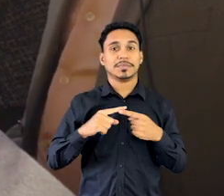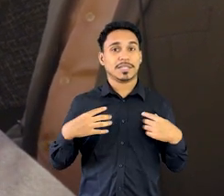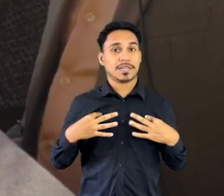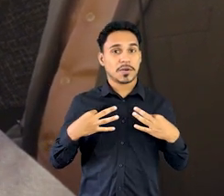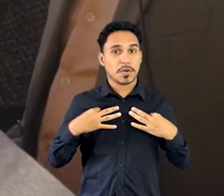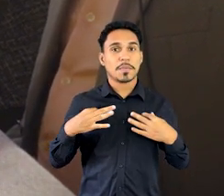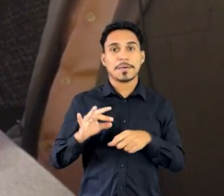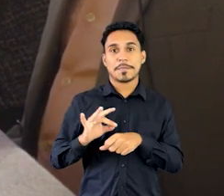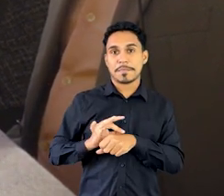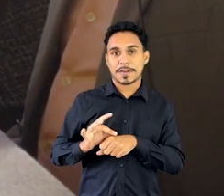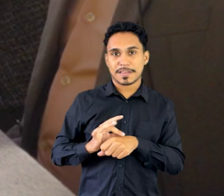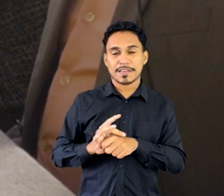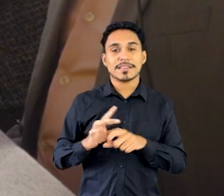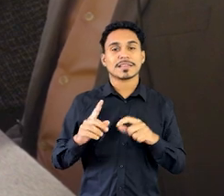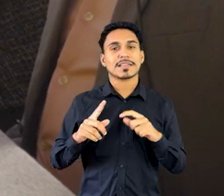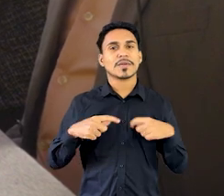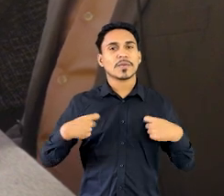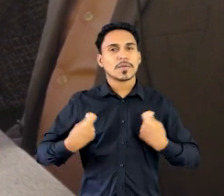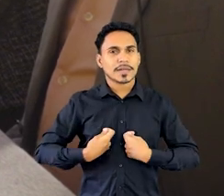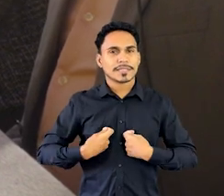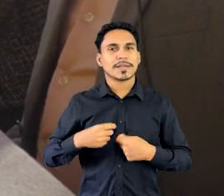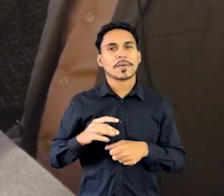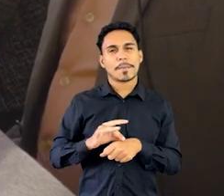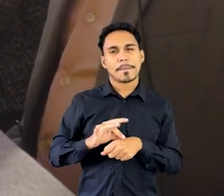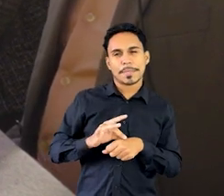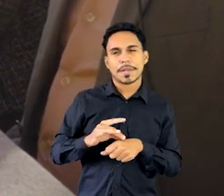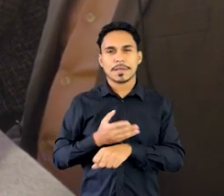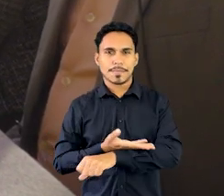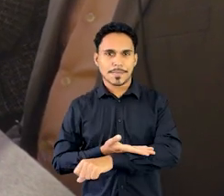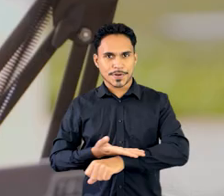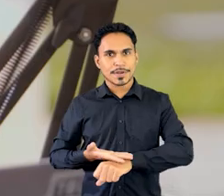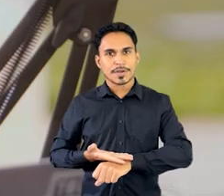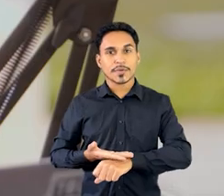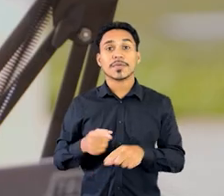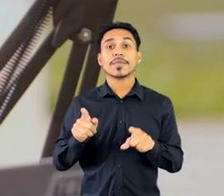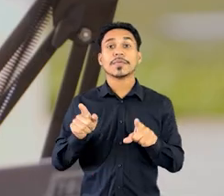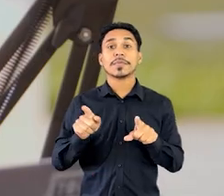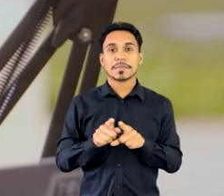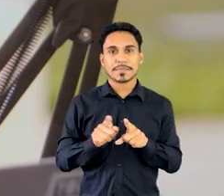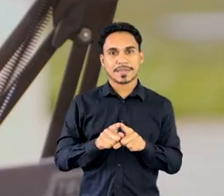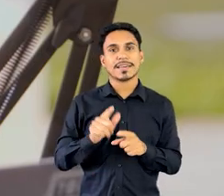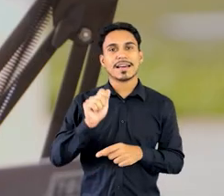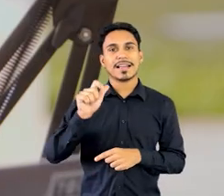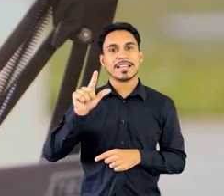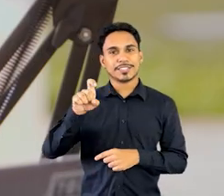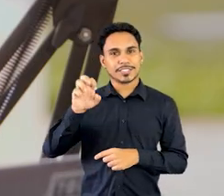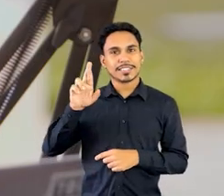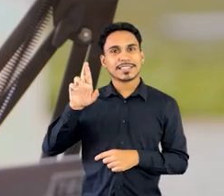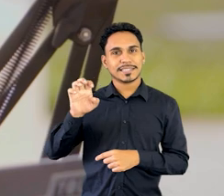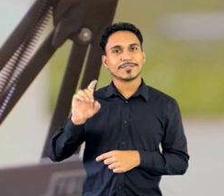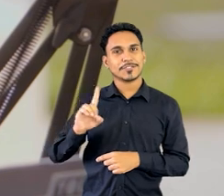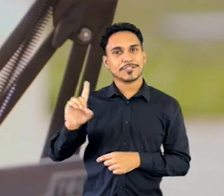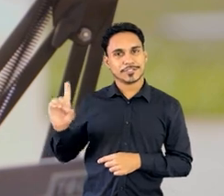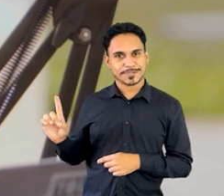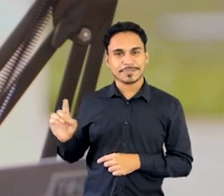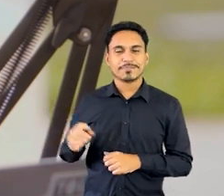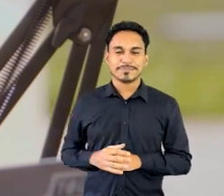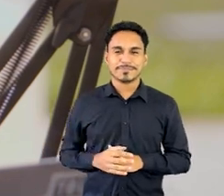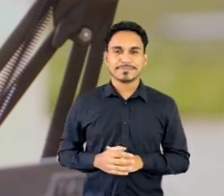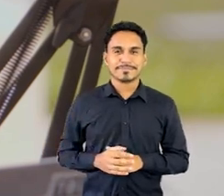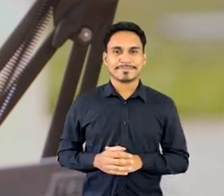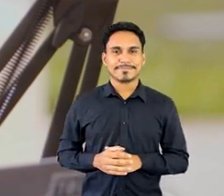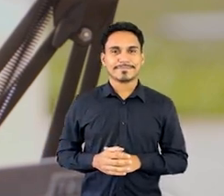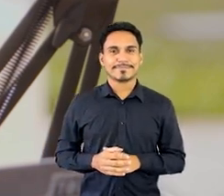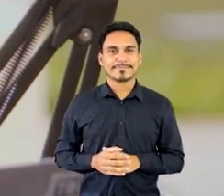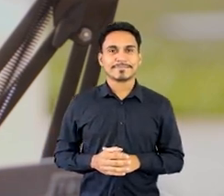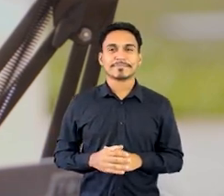casaco é preto e branco e com o Alexandre a minha direita o cri a minha esquerda e você à minha frente perfeito